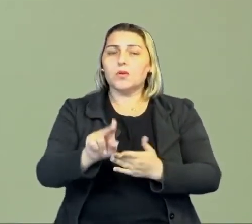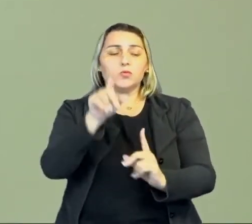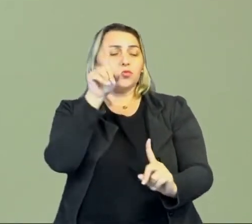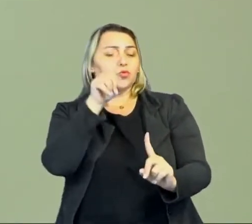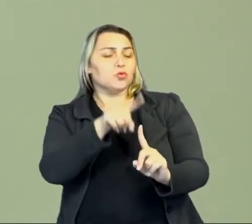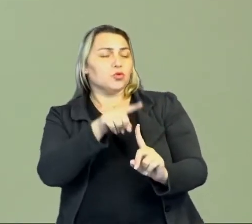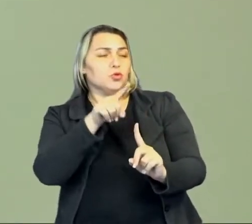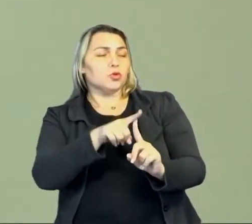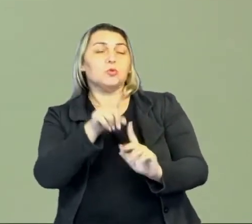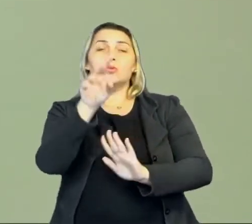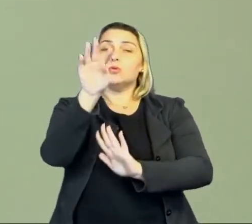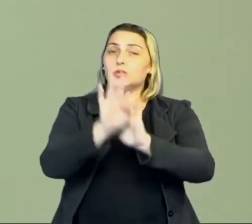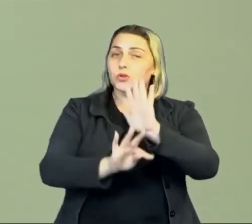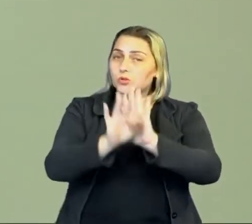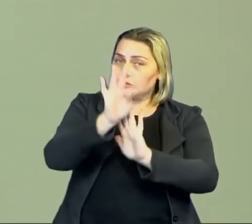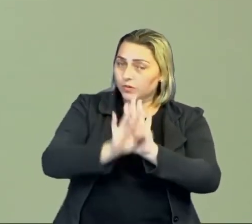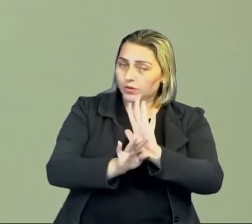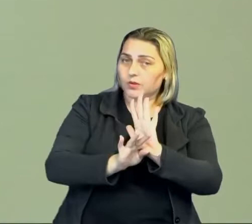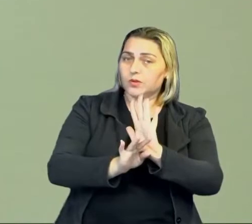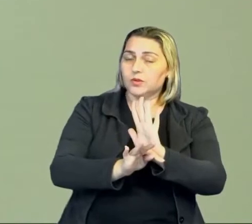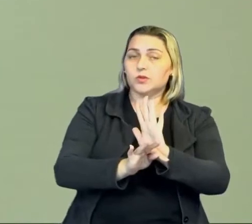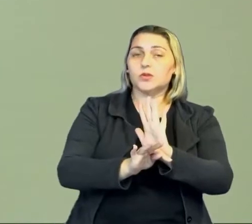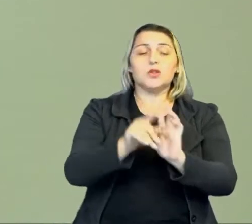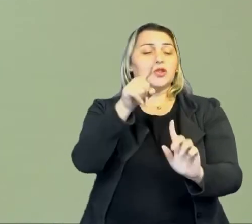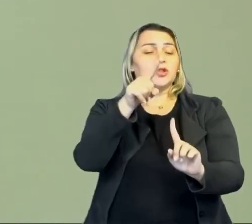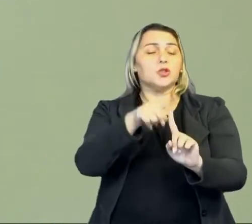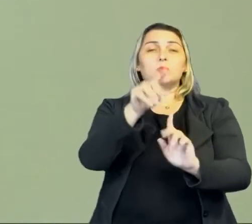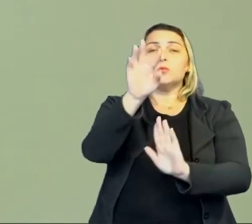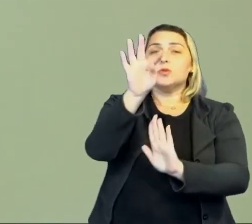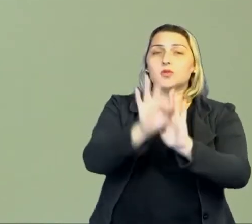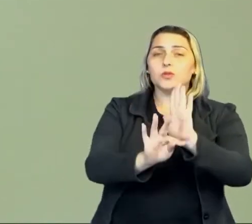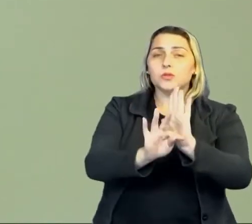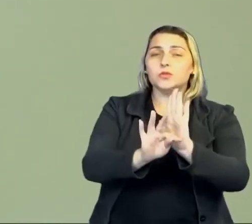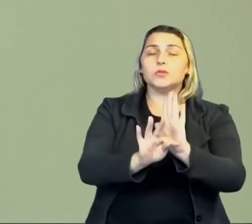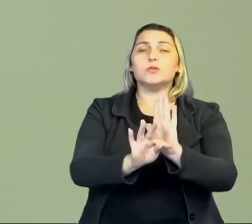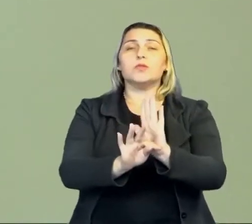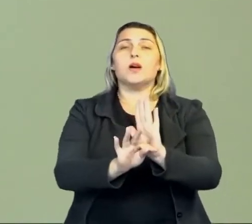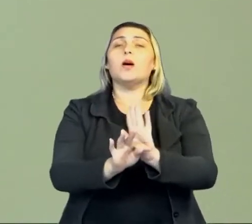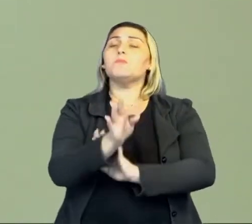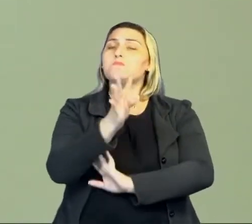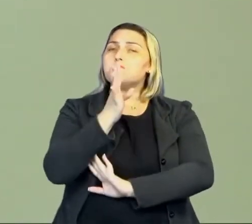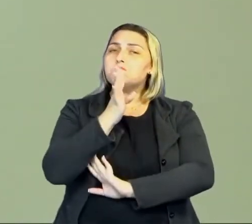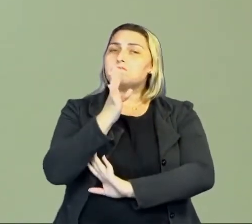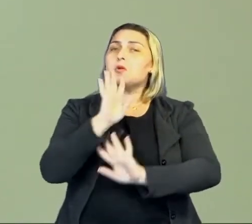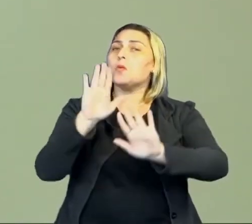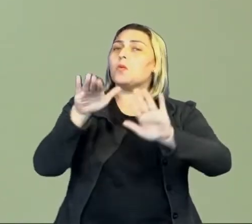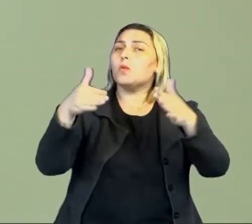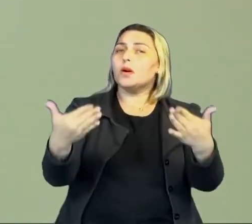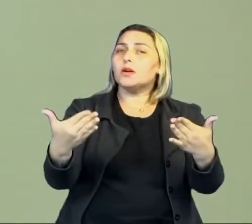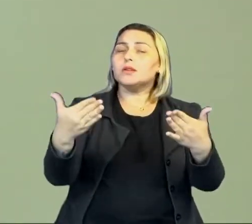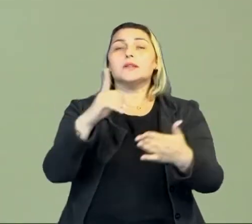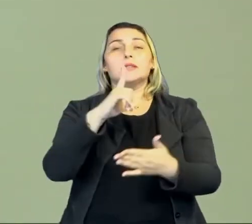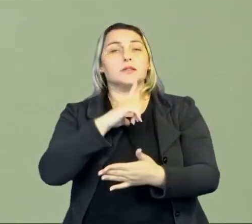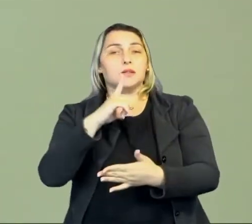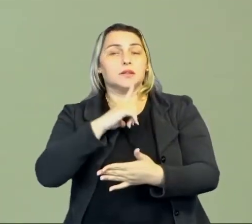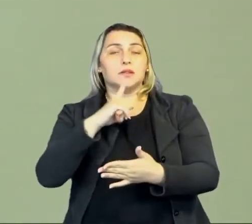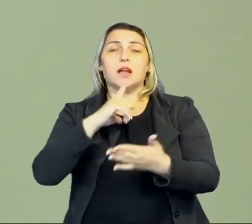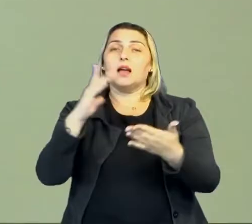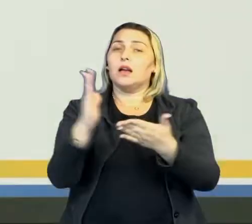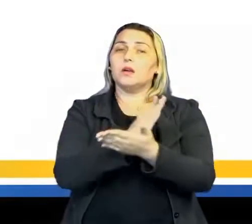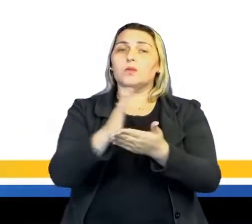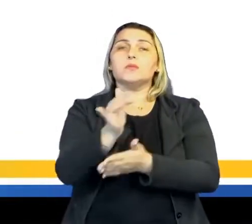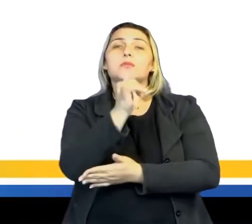Tipo. Textual, texto. Então, tipos de texto. Vamos conhecer quais são? Nós temos aí